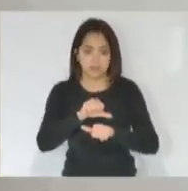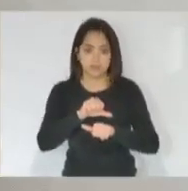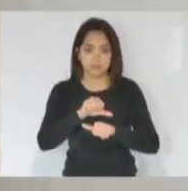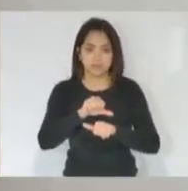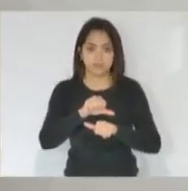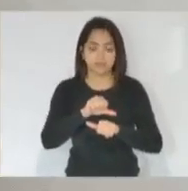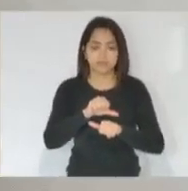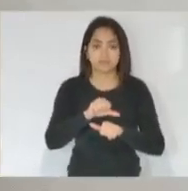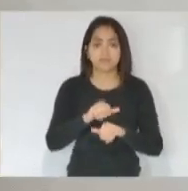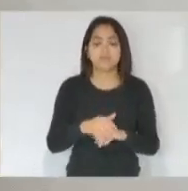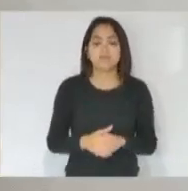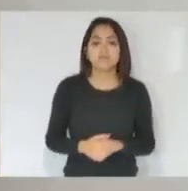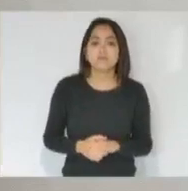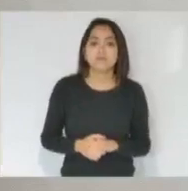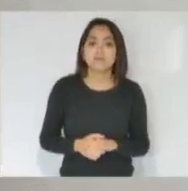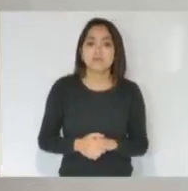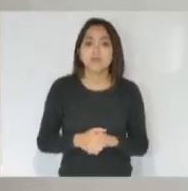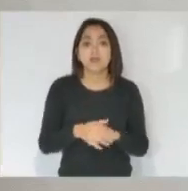sob pena